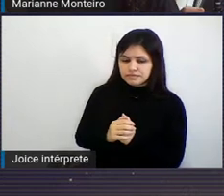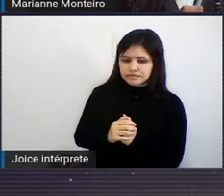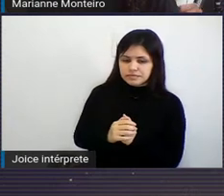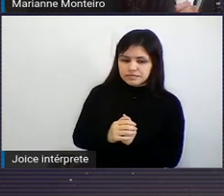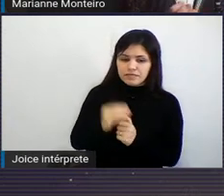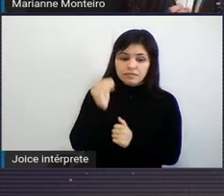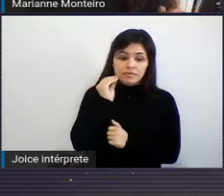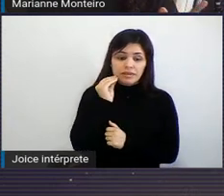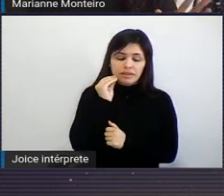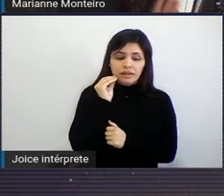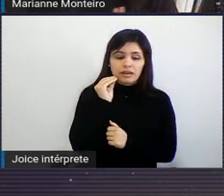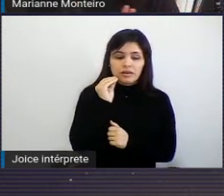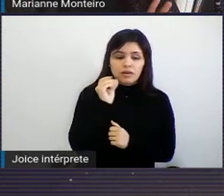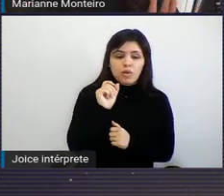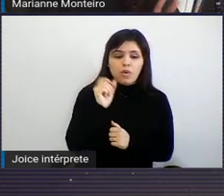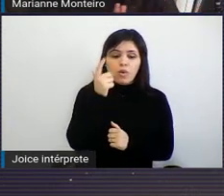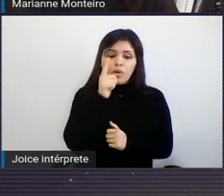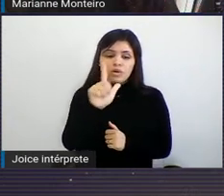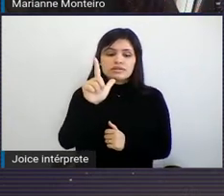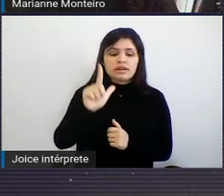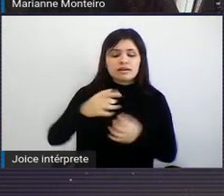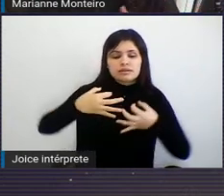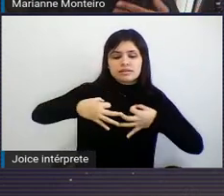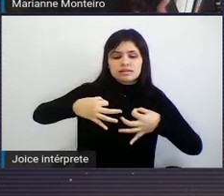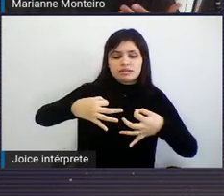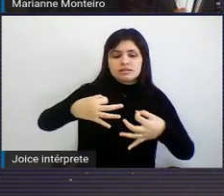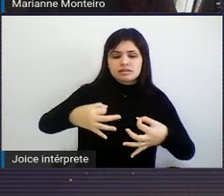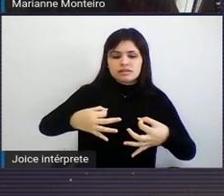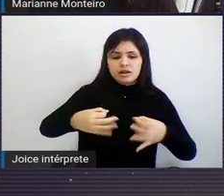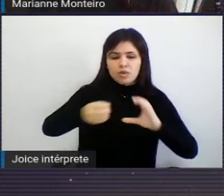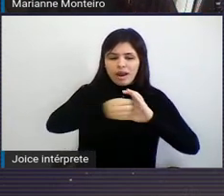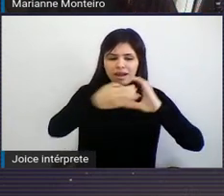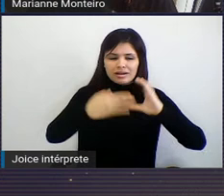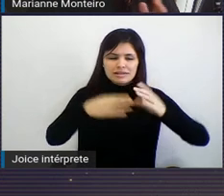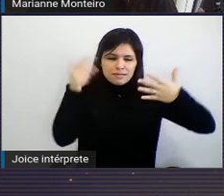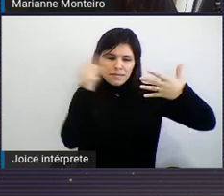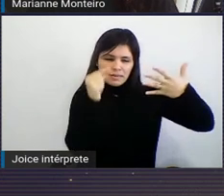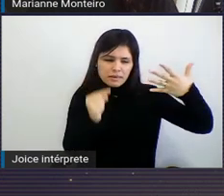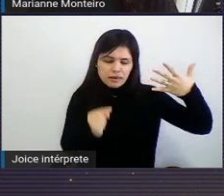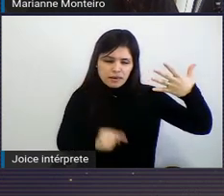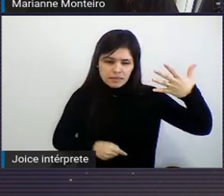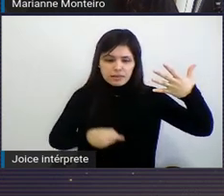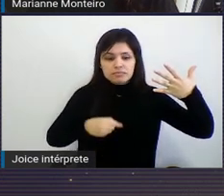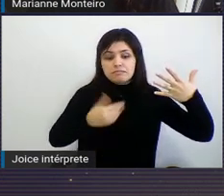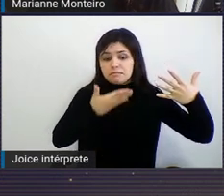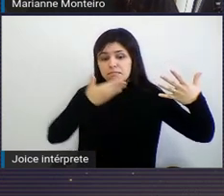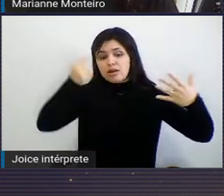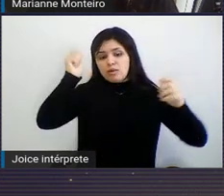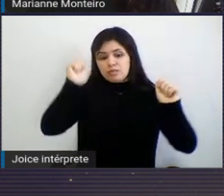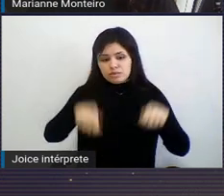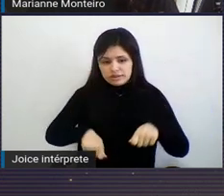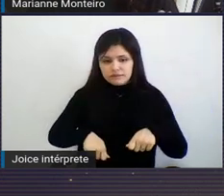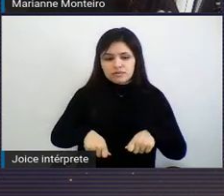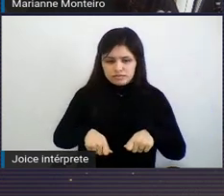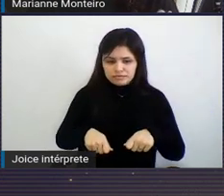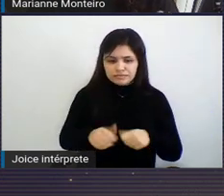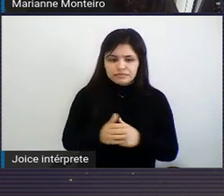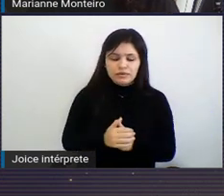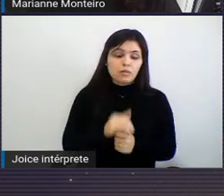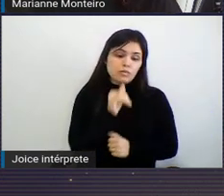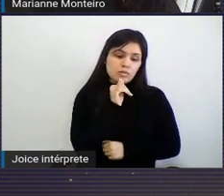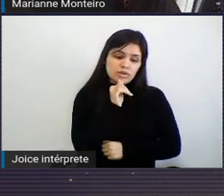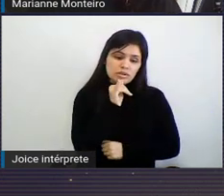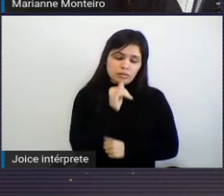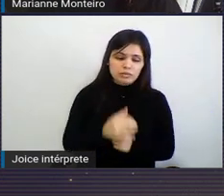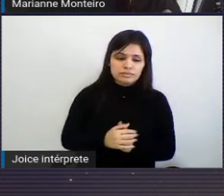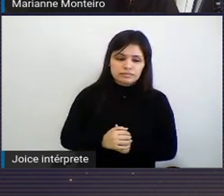consegue corretamente classificar melhor possível essas 1.000 classes. Então, por exemplo, ali no exemplo, tem o